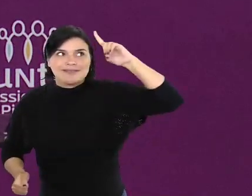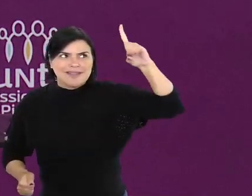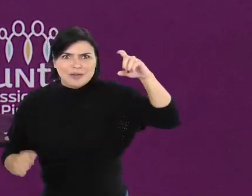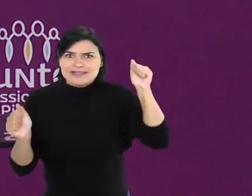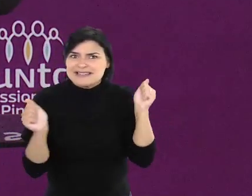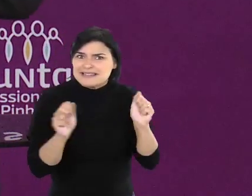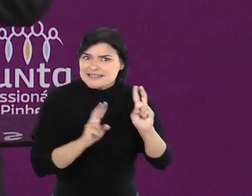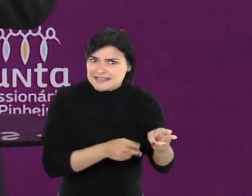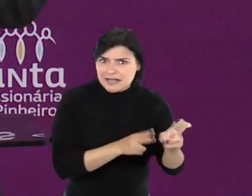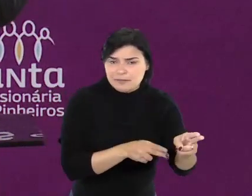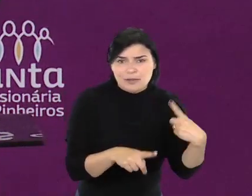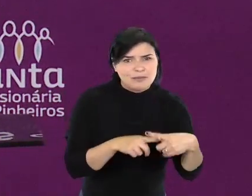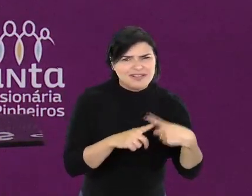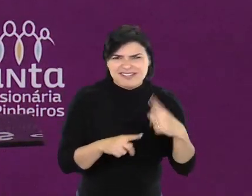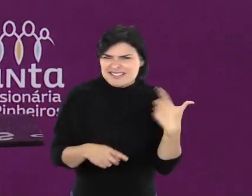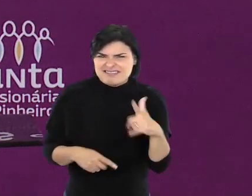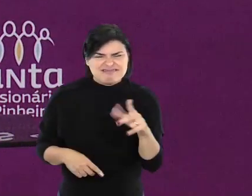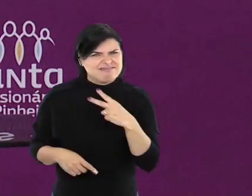fazer